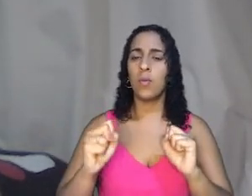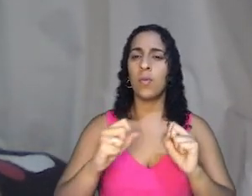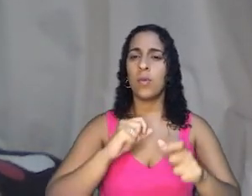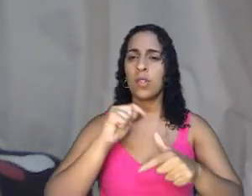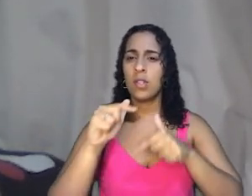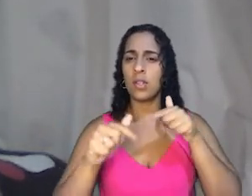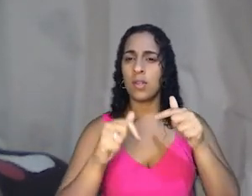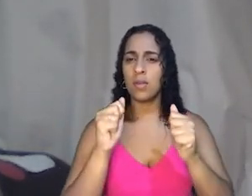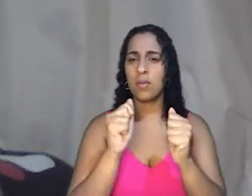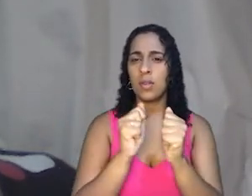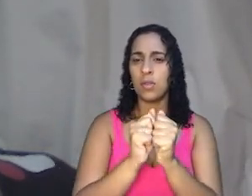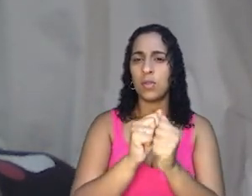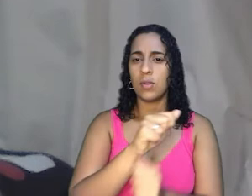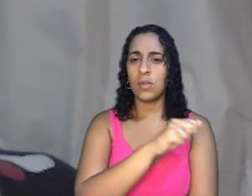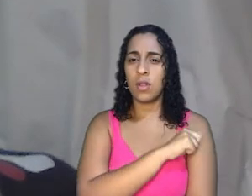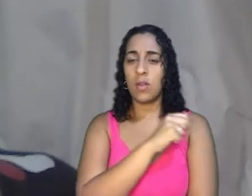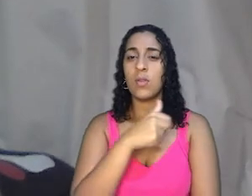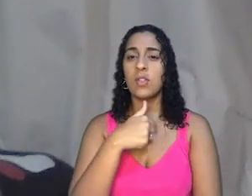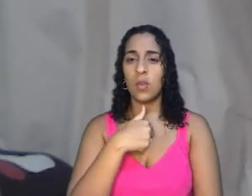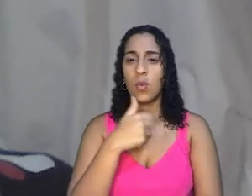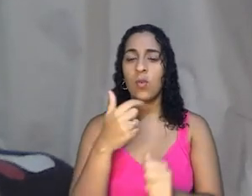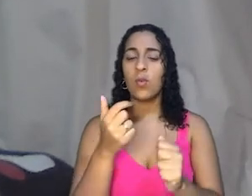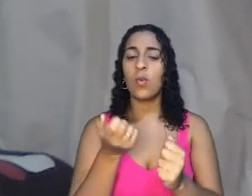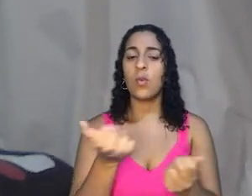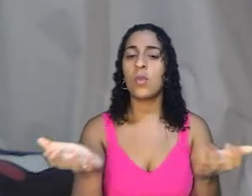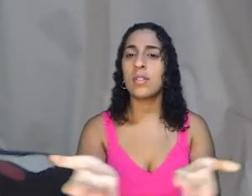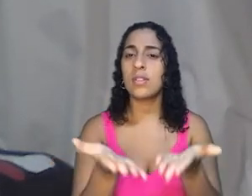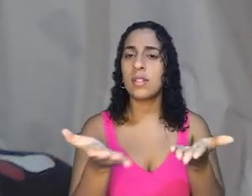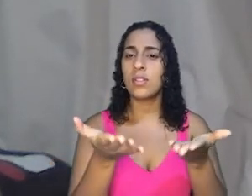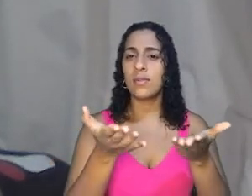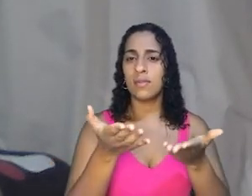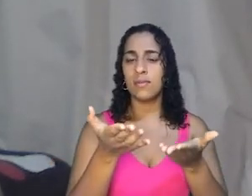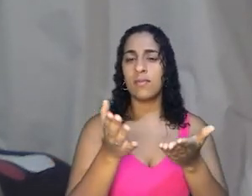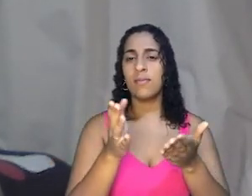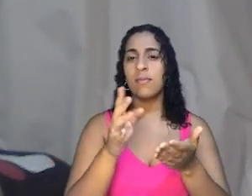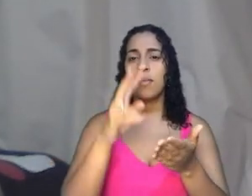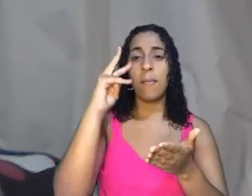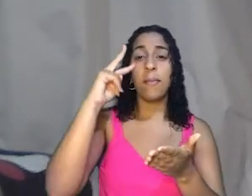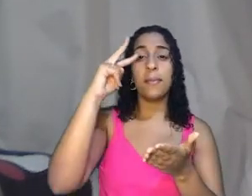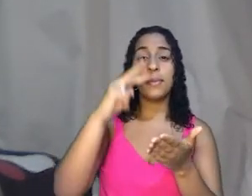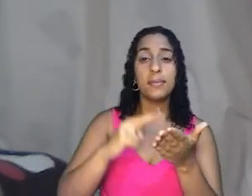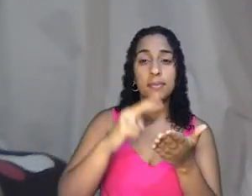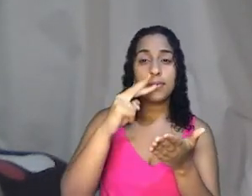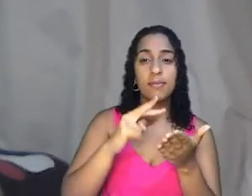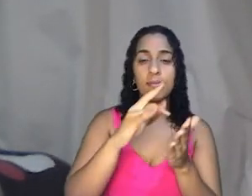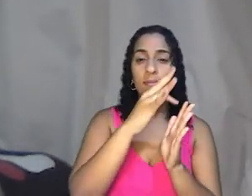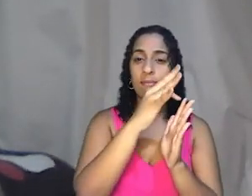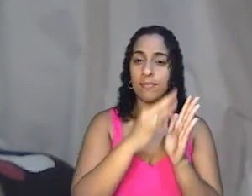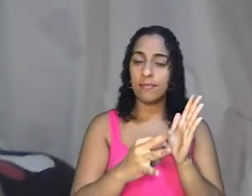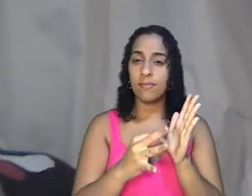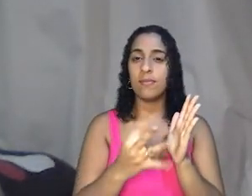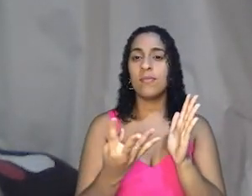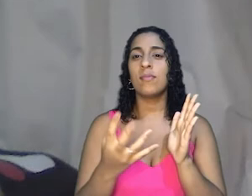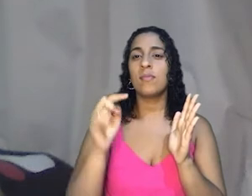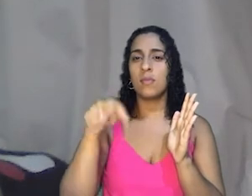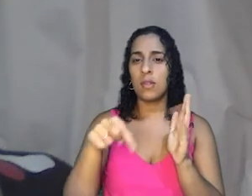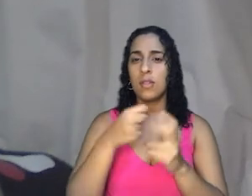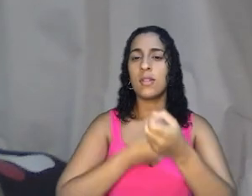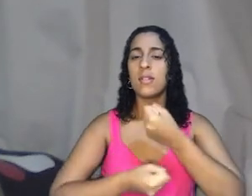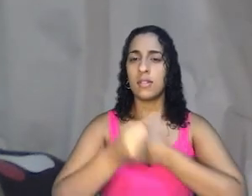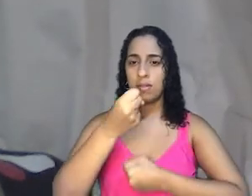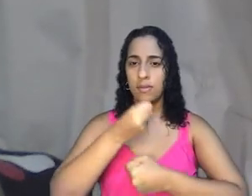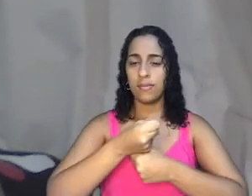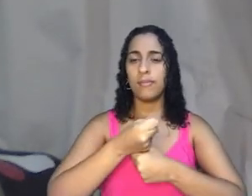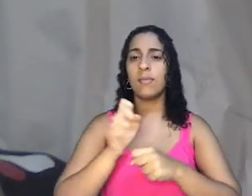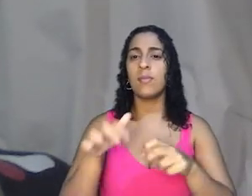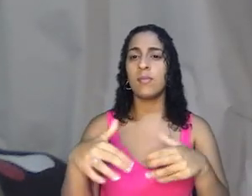estudantes eu tô para propor uma atividade para os estudantes de leitura desses textos é ainda esse ano